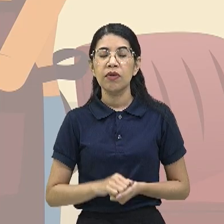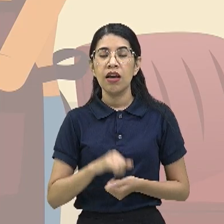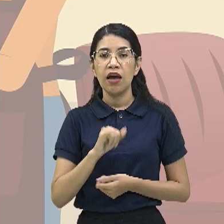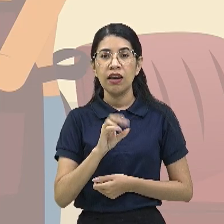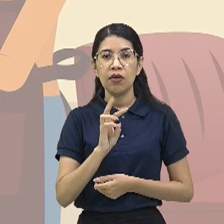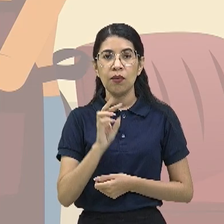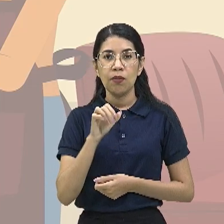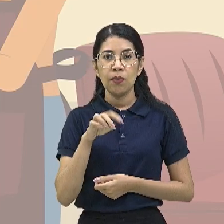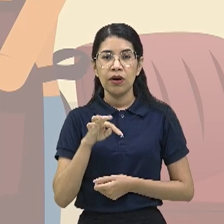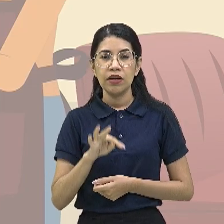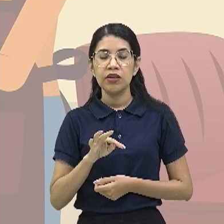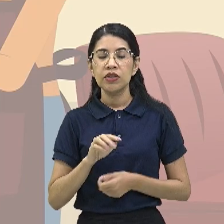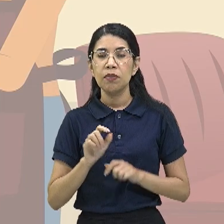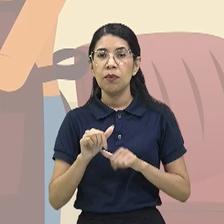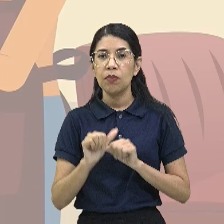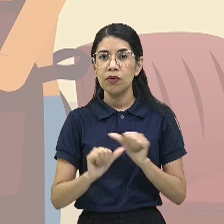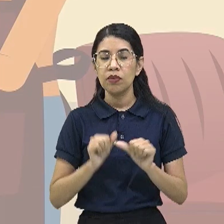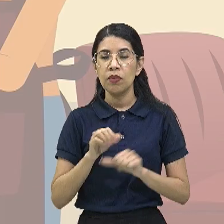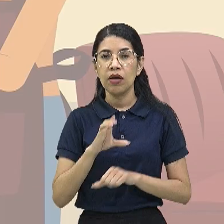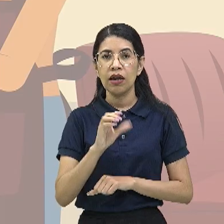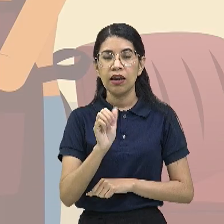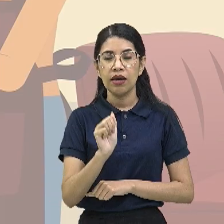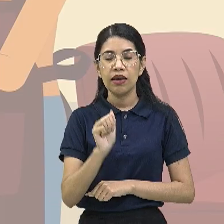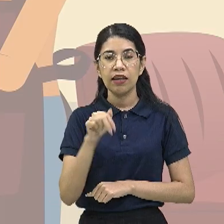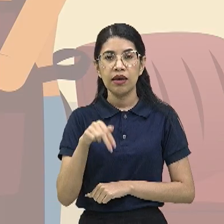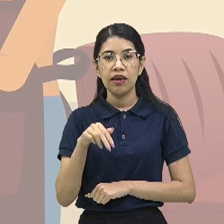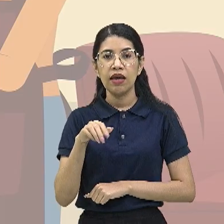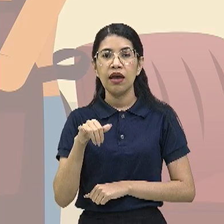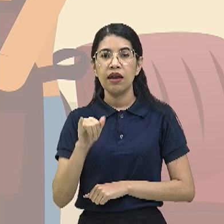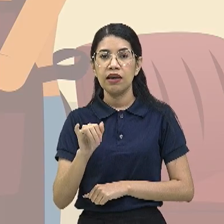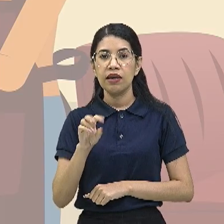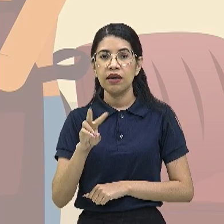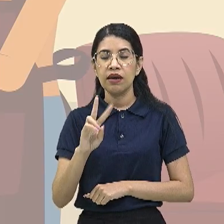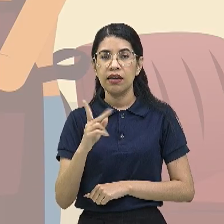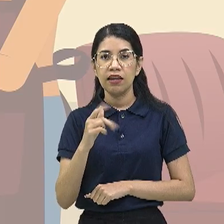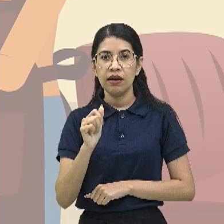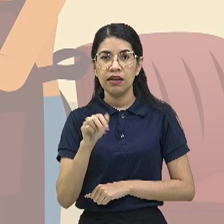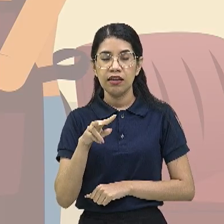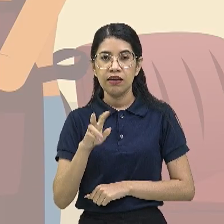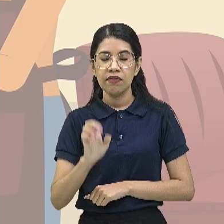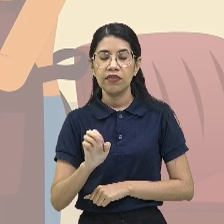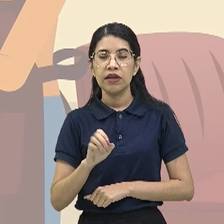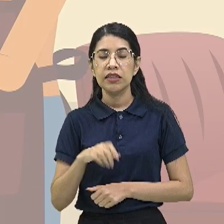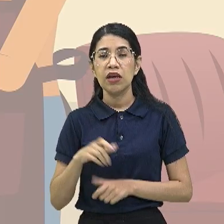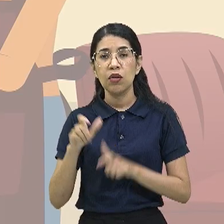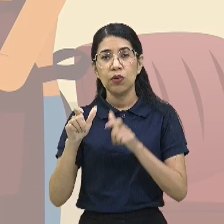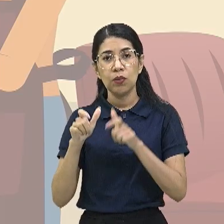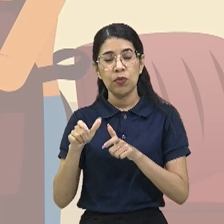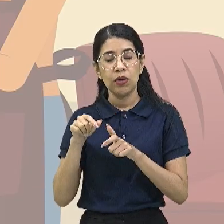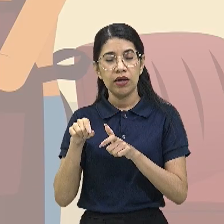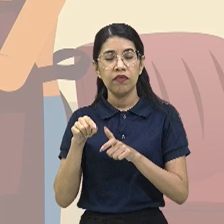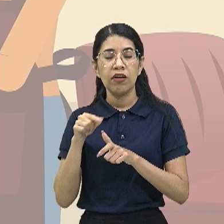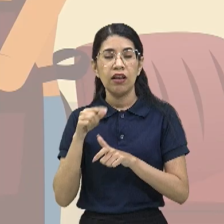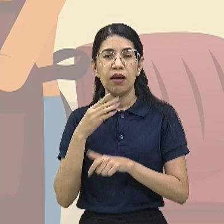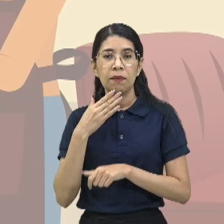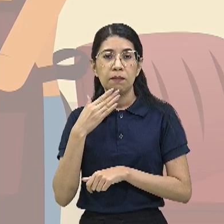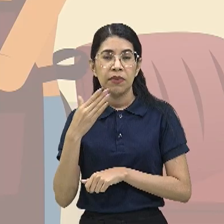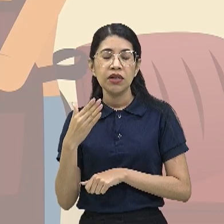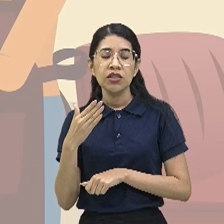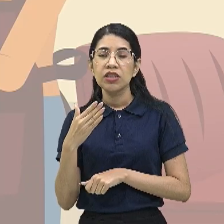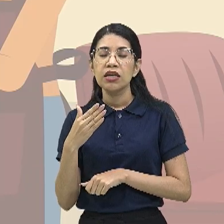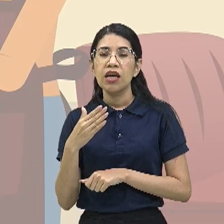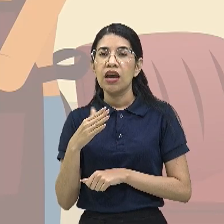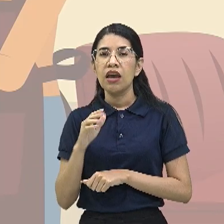I have? O que acontece, pessoal? Em locais onde você faz pedidos, é bem assim,